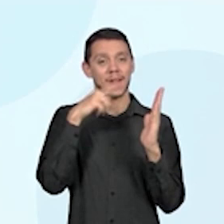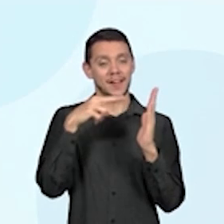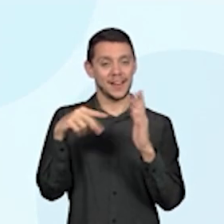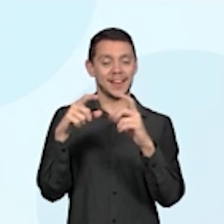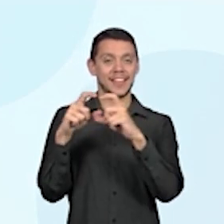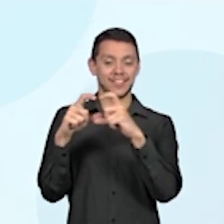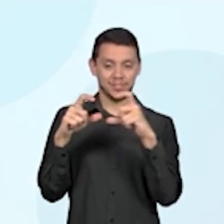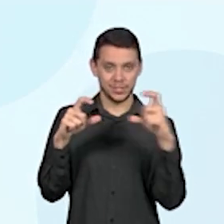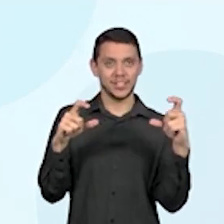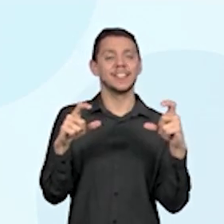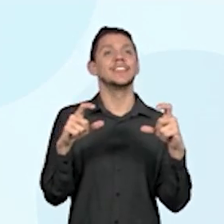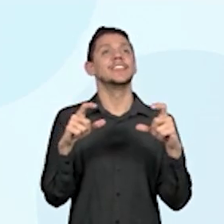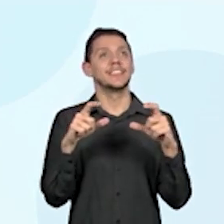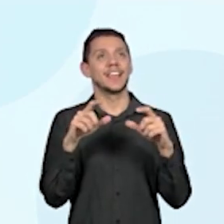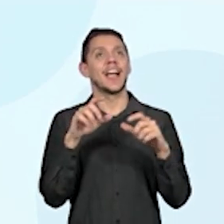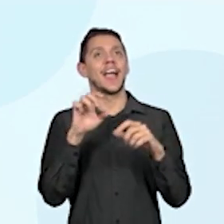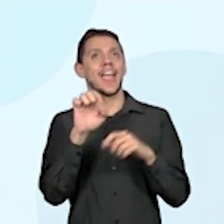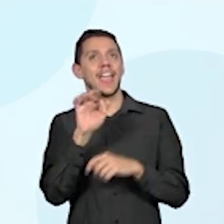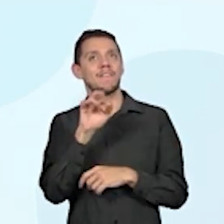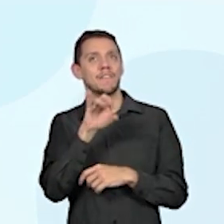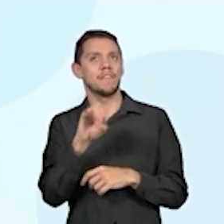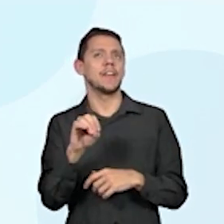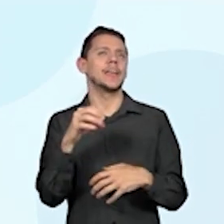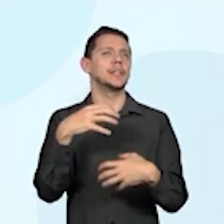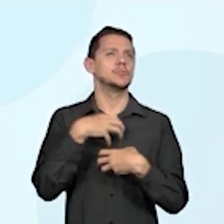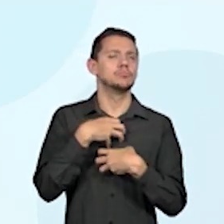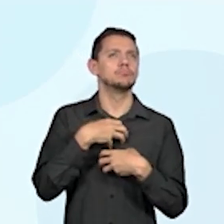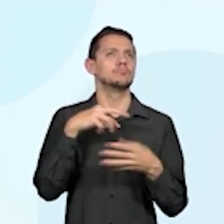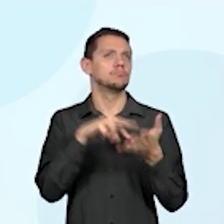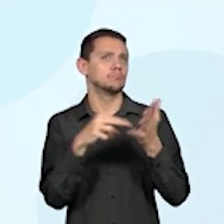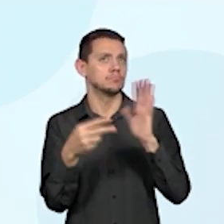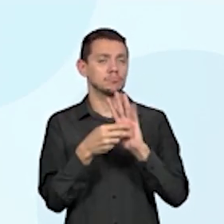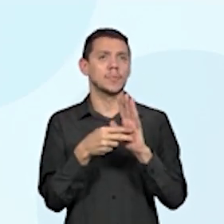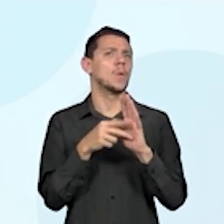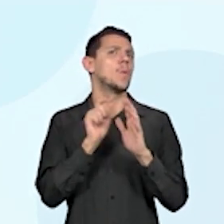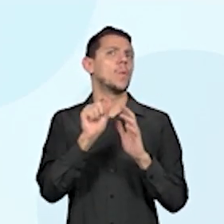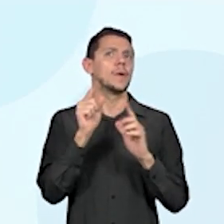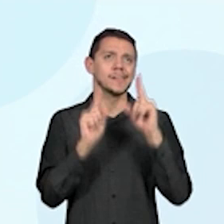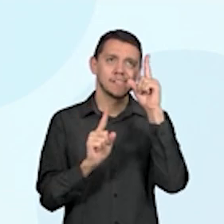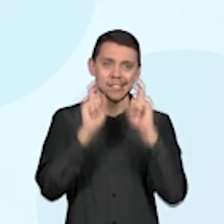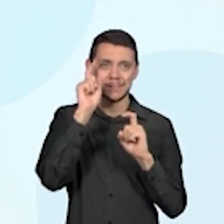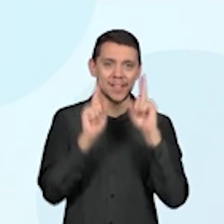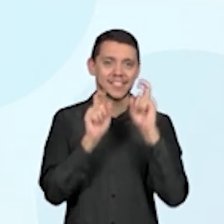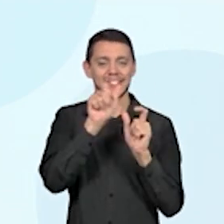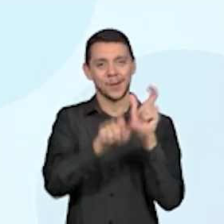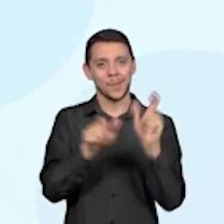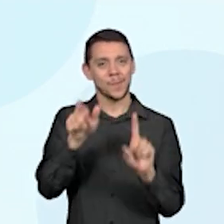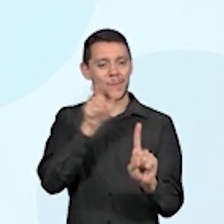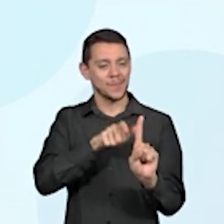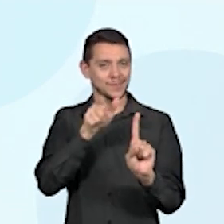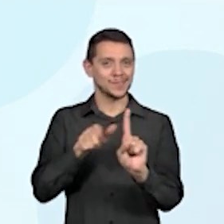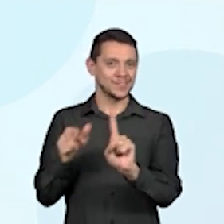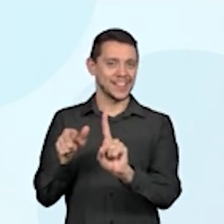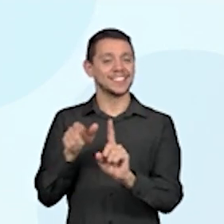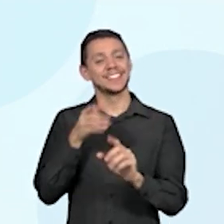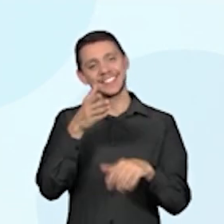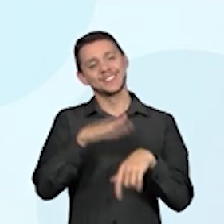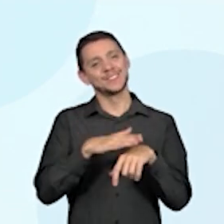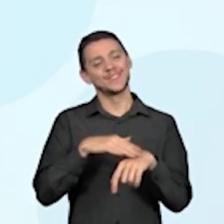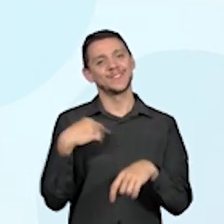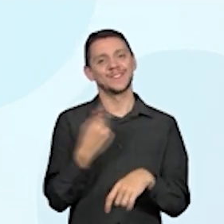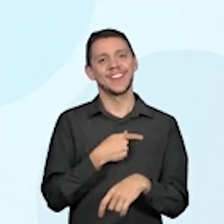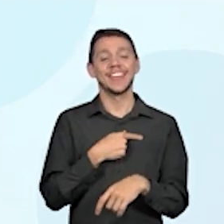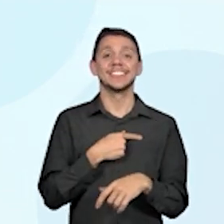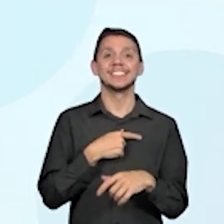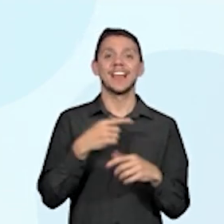de sentido provocados pelas expressões dos personagens. Foi isso que fizemos. E a tela de